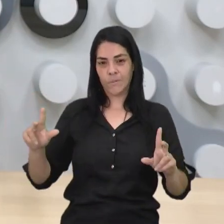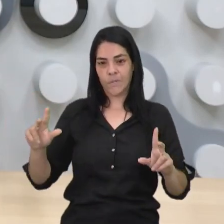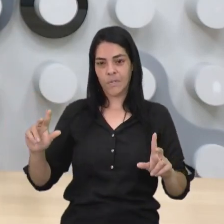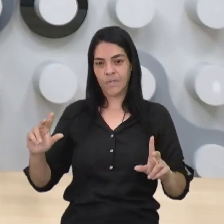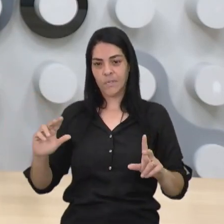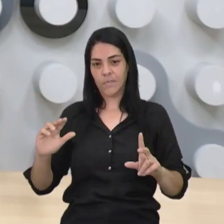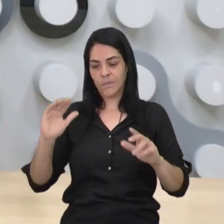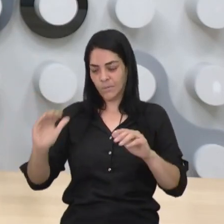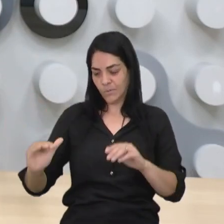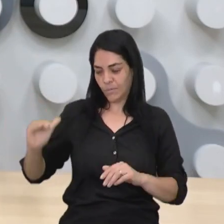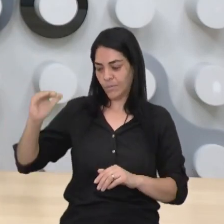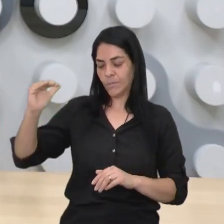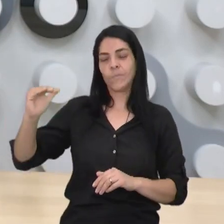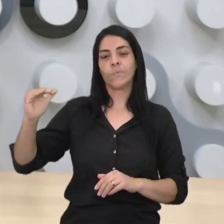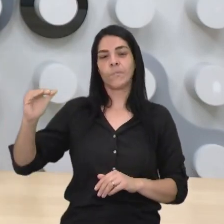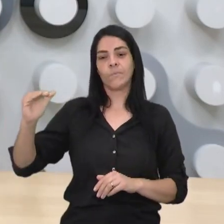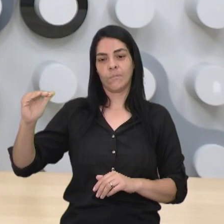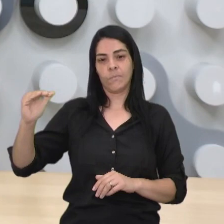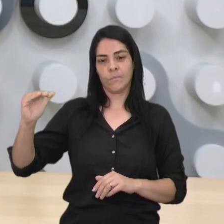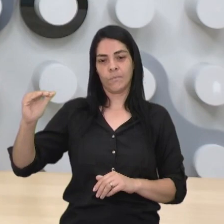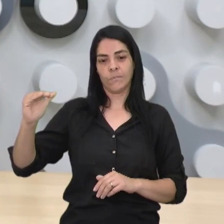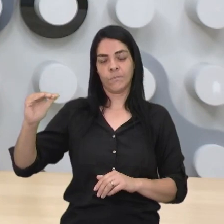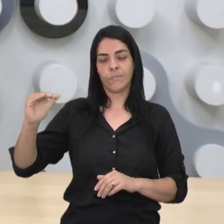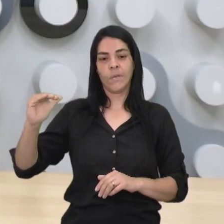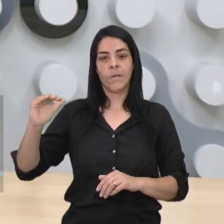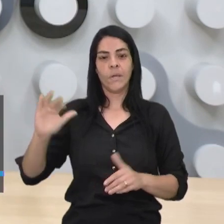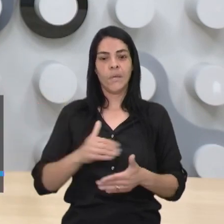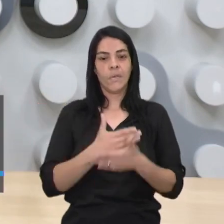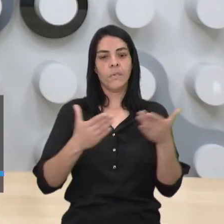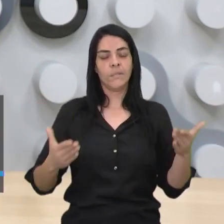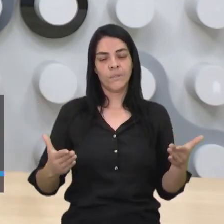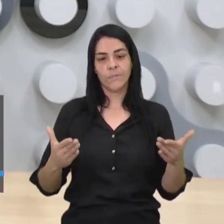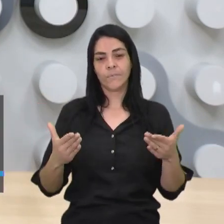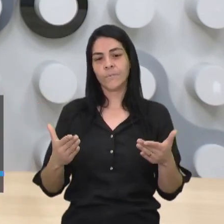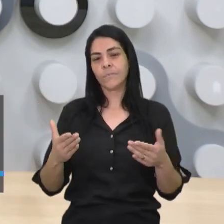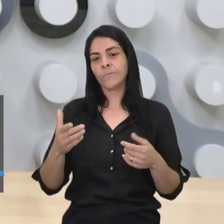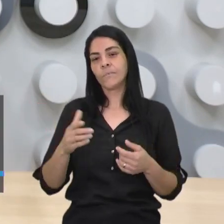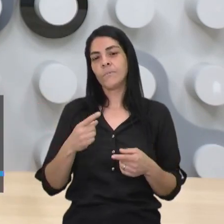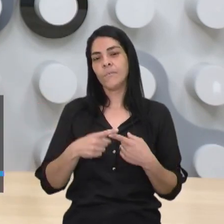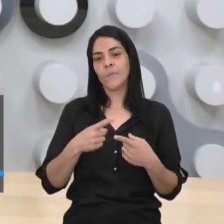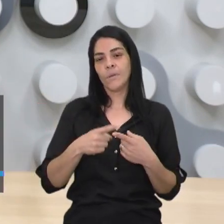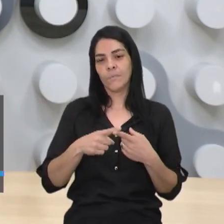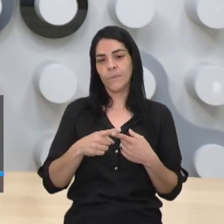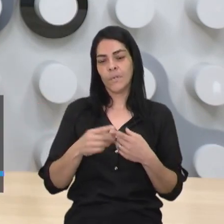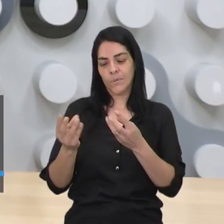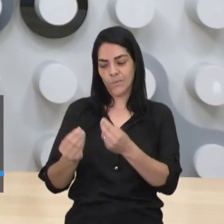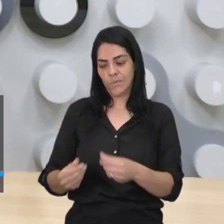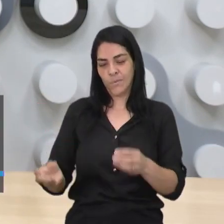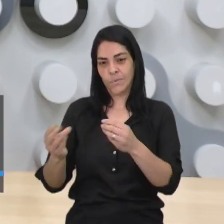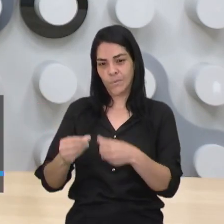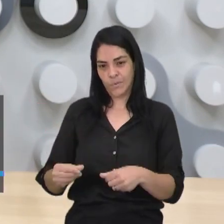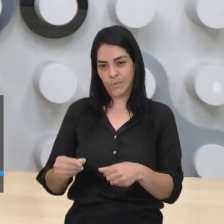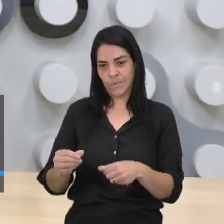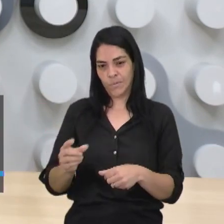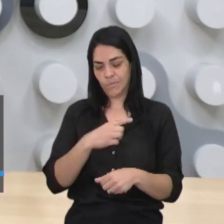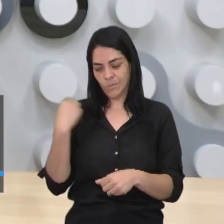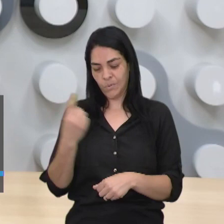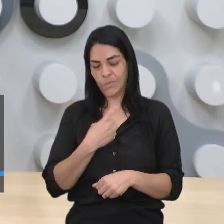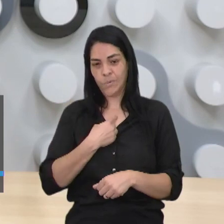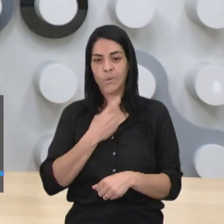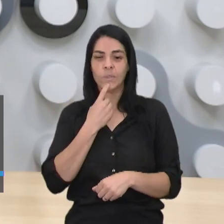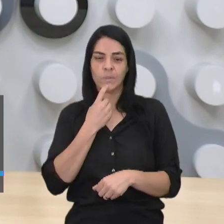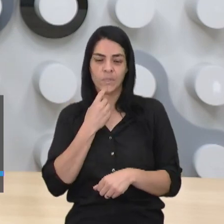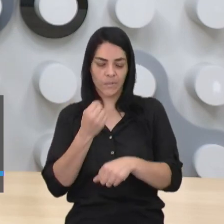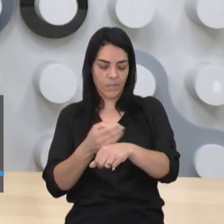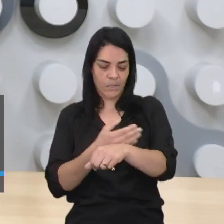você está na superfície. E então você vai ter, porque eles acabam ficando mais solúveis aonde? No nosso sangue. Eu